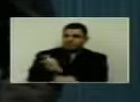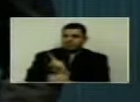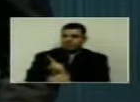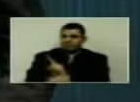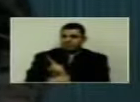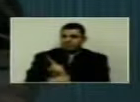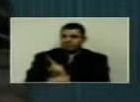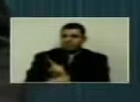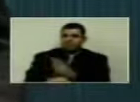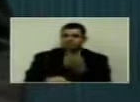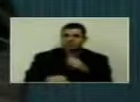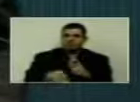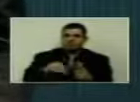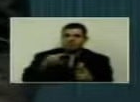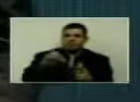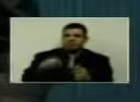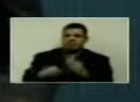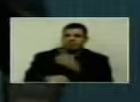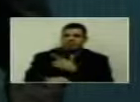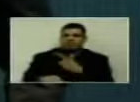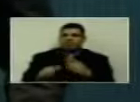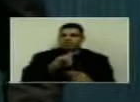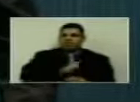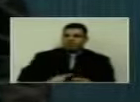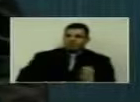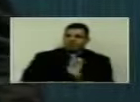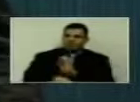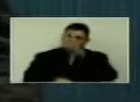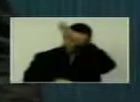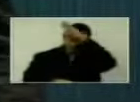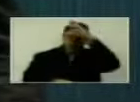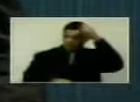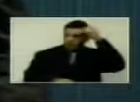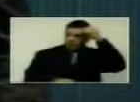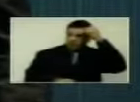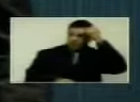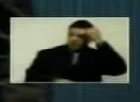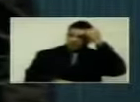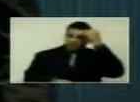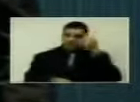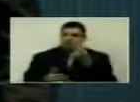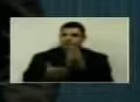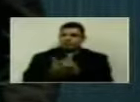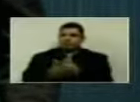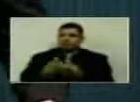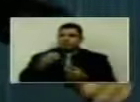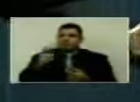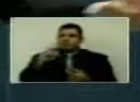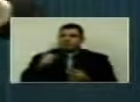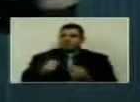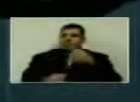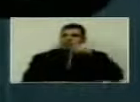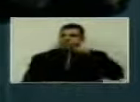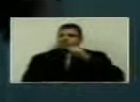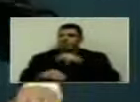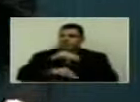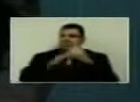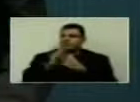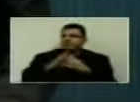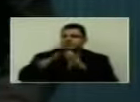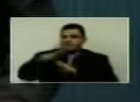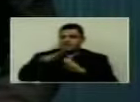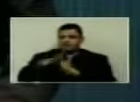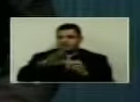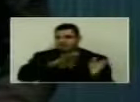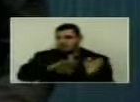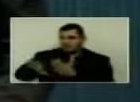da Educação e sem o conluio do governo do estado do Amazonas, deputado Zé Ricardo. No pregão da compra do pão, todas as empresas